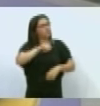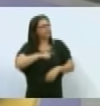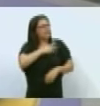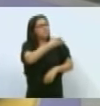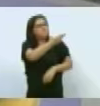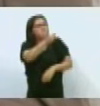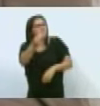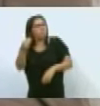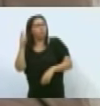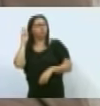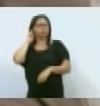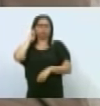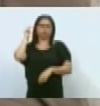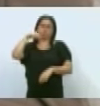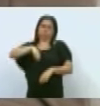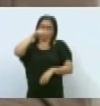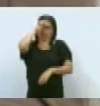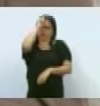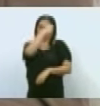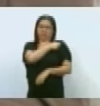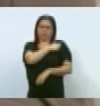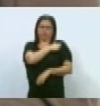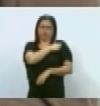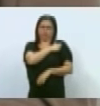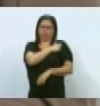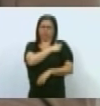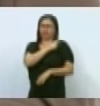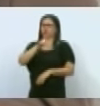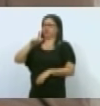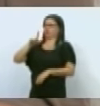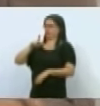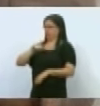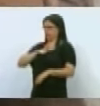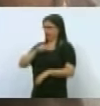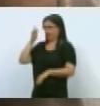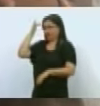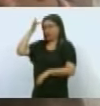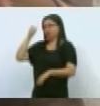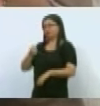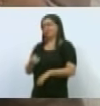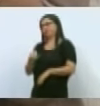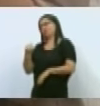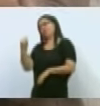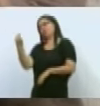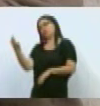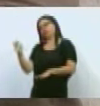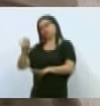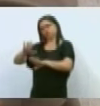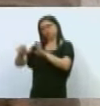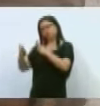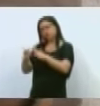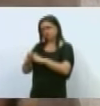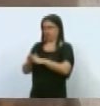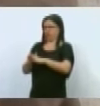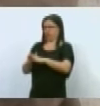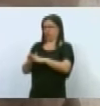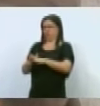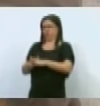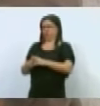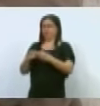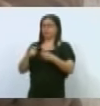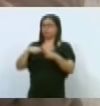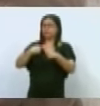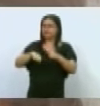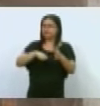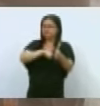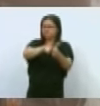Tem várias crianças. É. A gente não sabe assim a quantidade, certo? Porque eles fazem um trabalho, né? A gente faz outro, então teria que... Mas